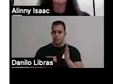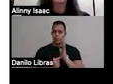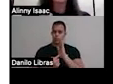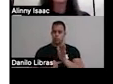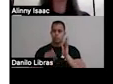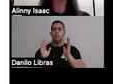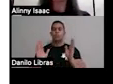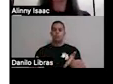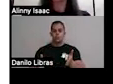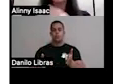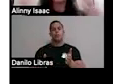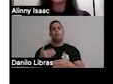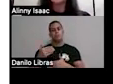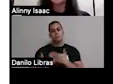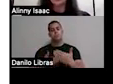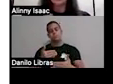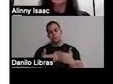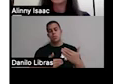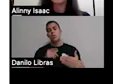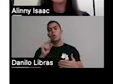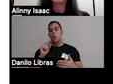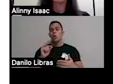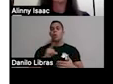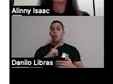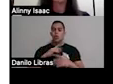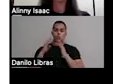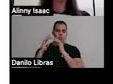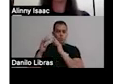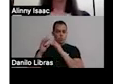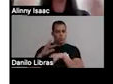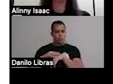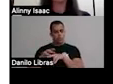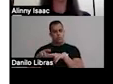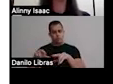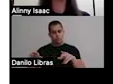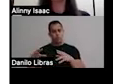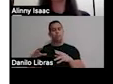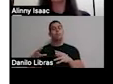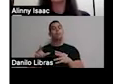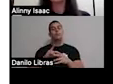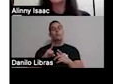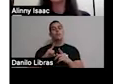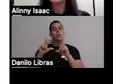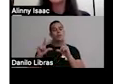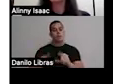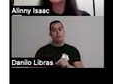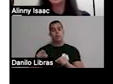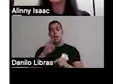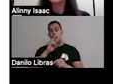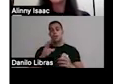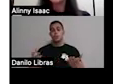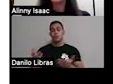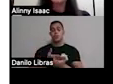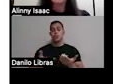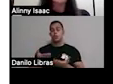já vinham mostrando que em diversas condições de doenças neurodegenerativas, realmente a gente tinha um aumento da ativação dessa via de resposta integrada ao